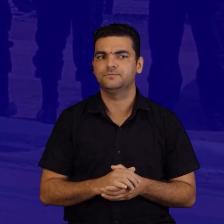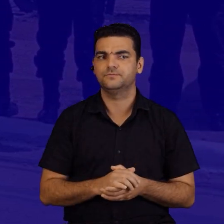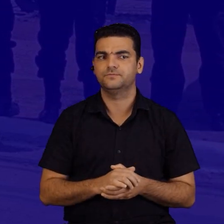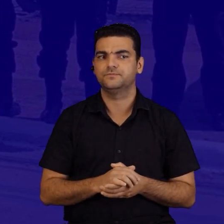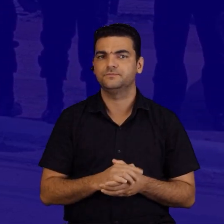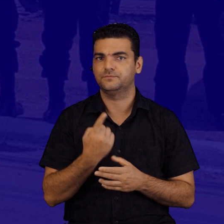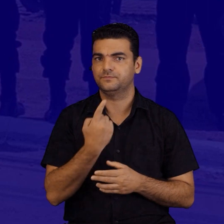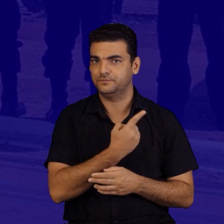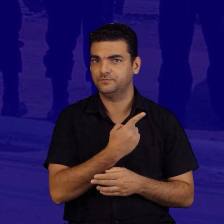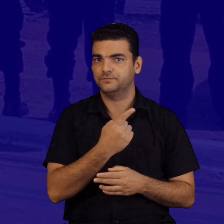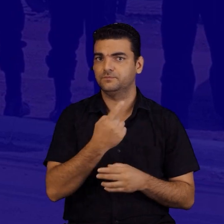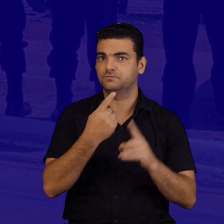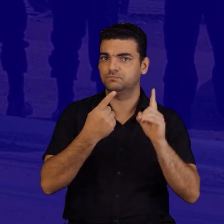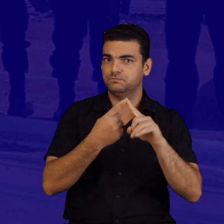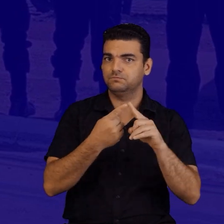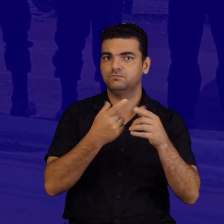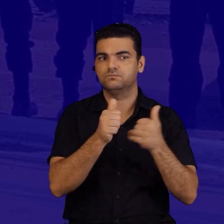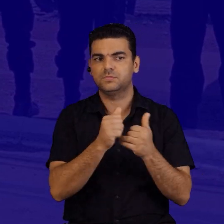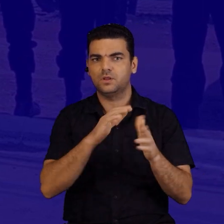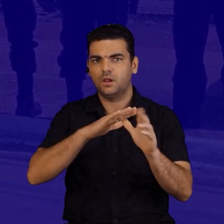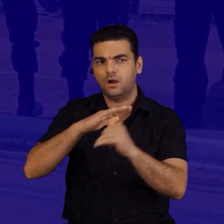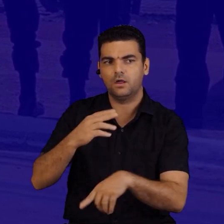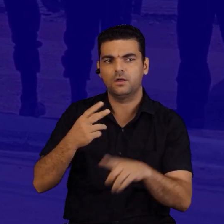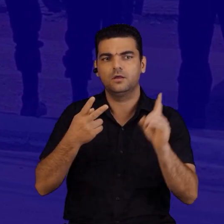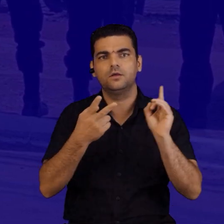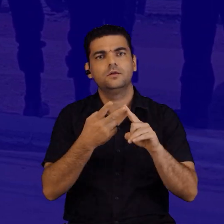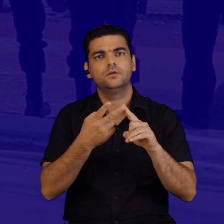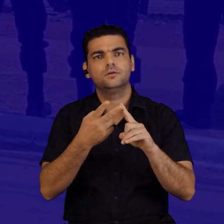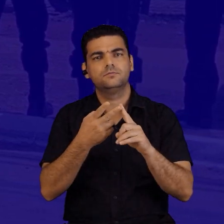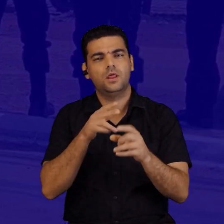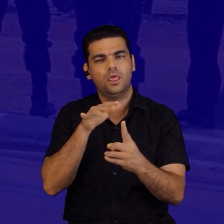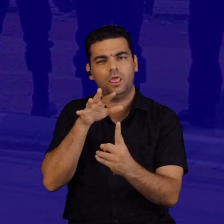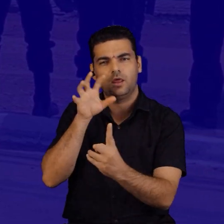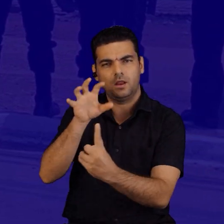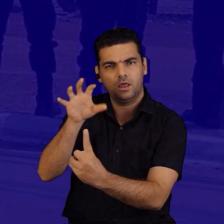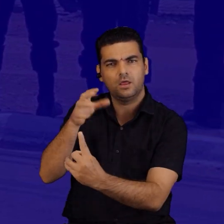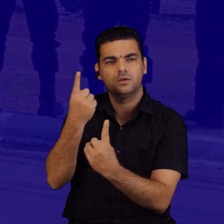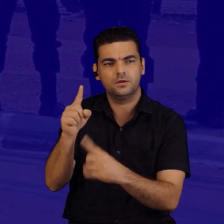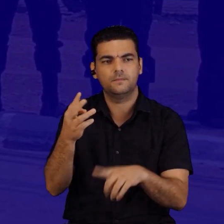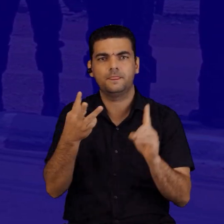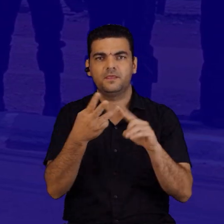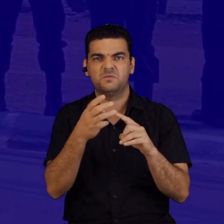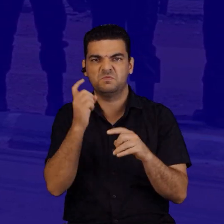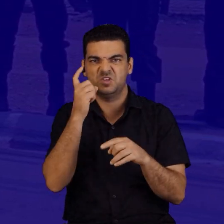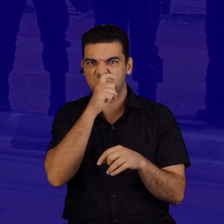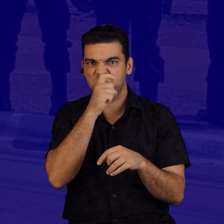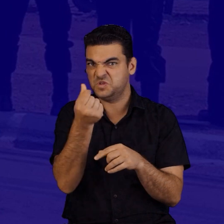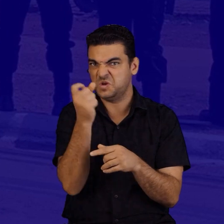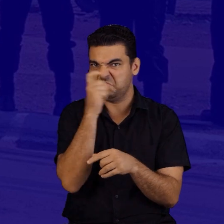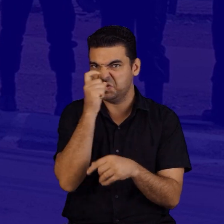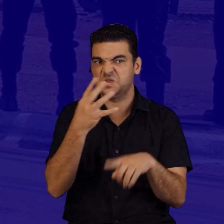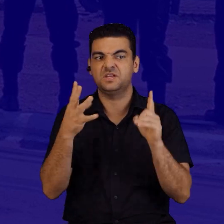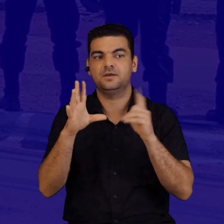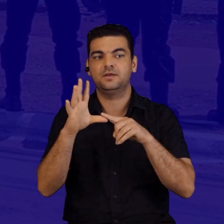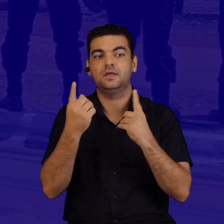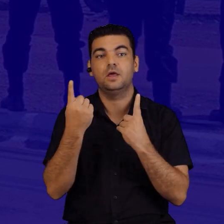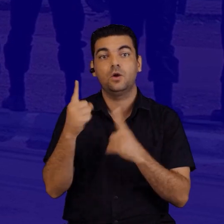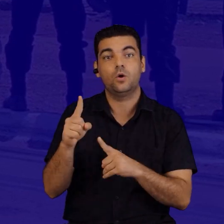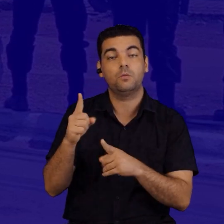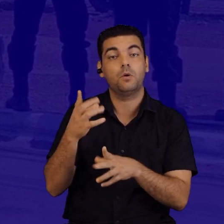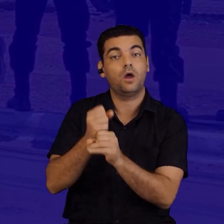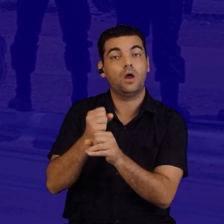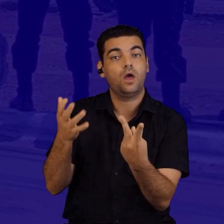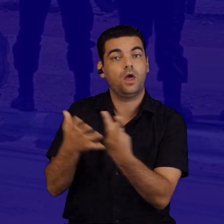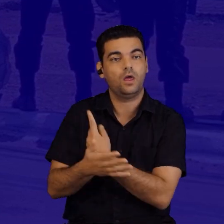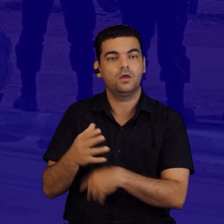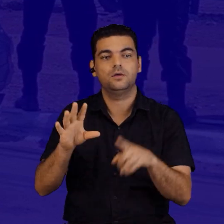Federal: descaminho, contrabando, estelionato, moeda falsa, crime